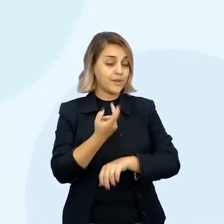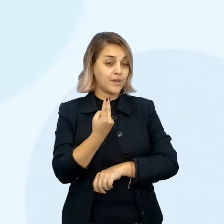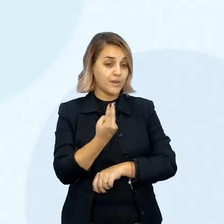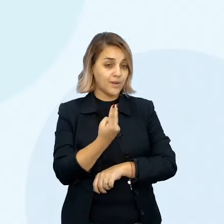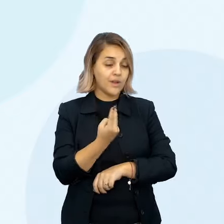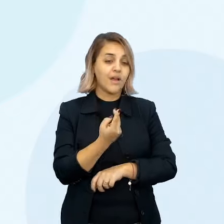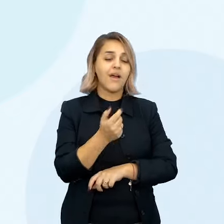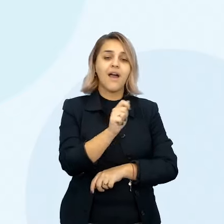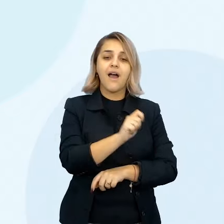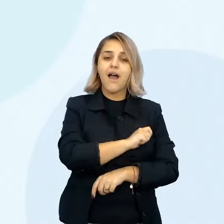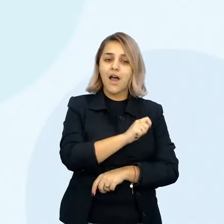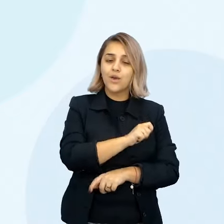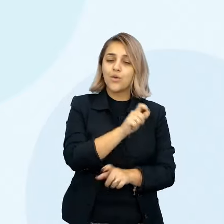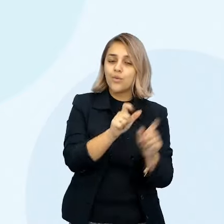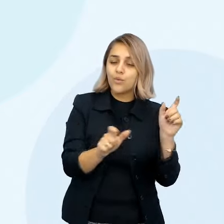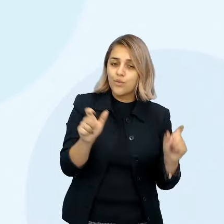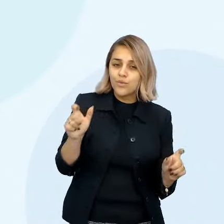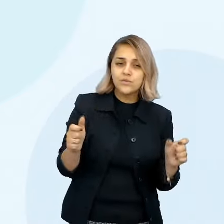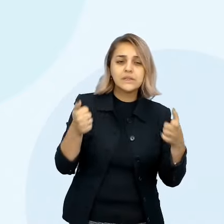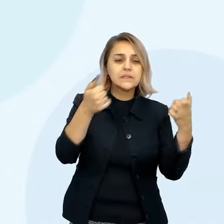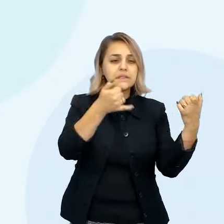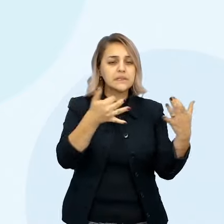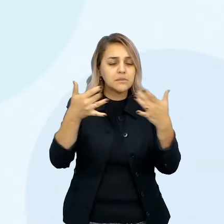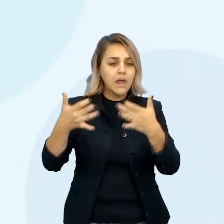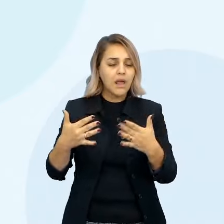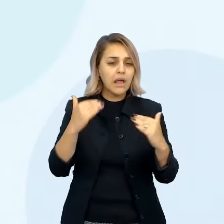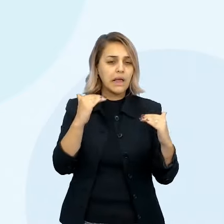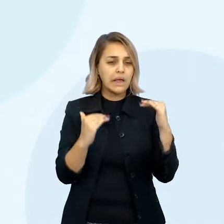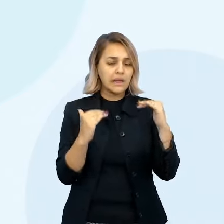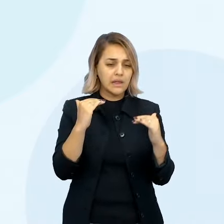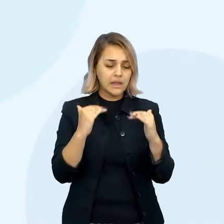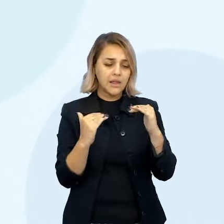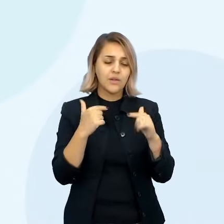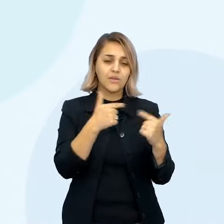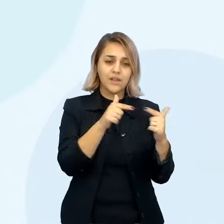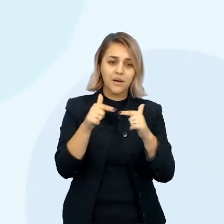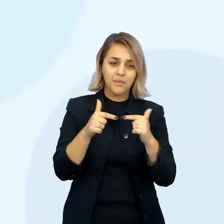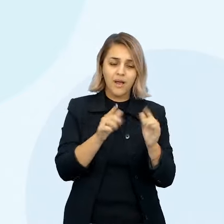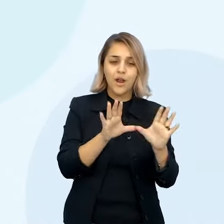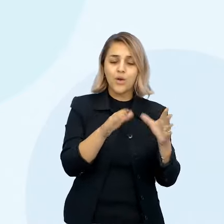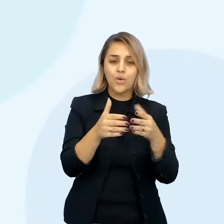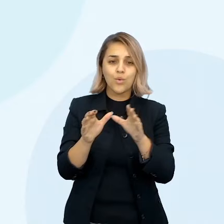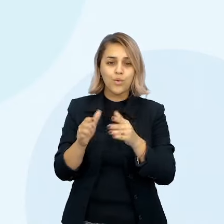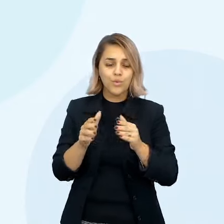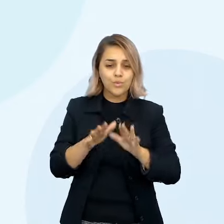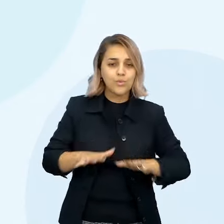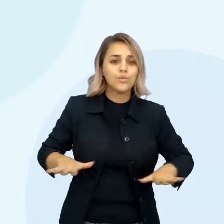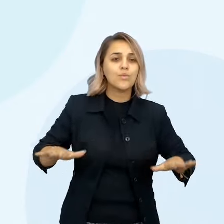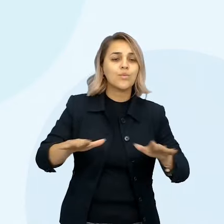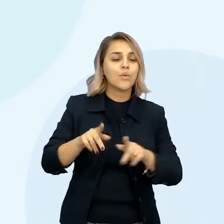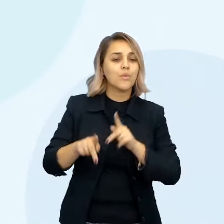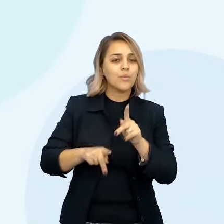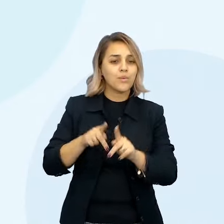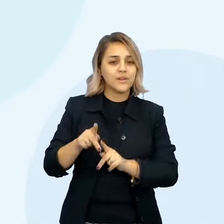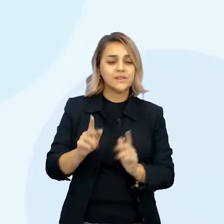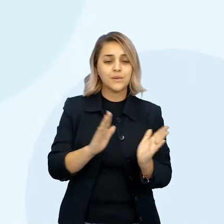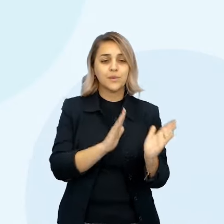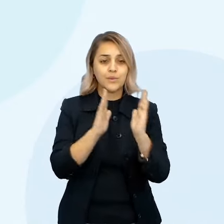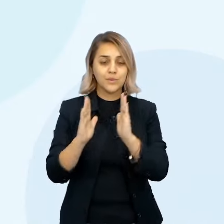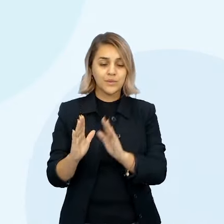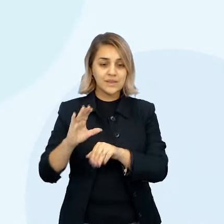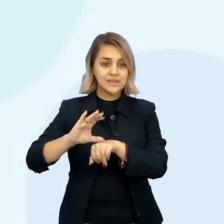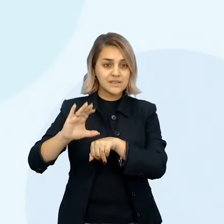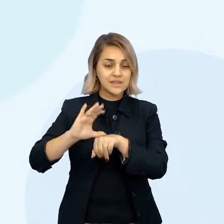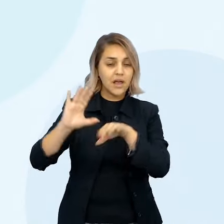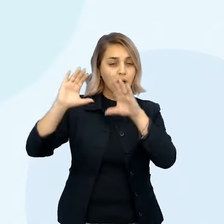explicam situações de desequilíbrio no emprego da força em grupos populacionais. O componente 3, que é o cinza escuro, os